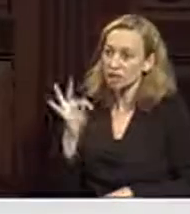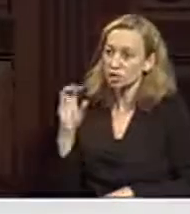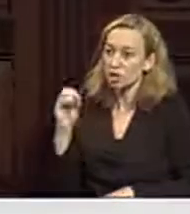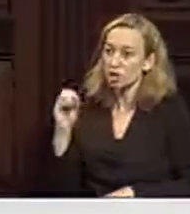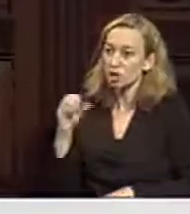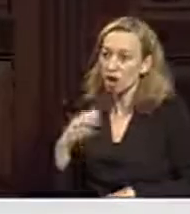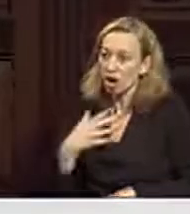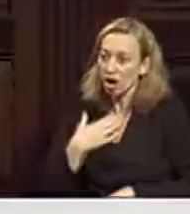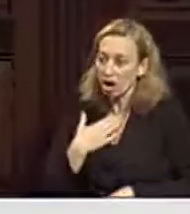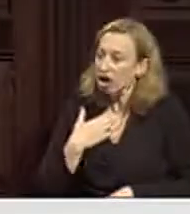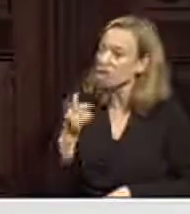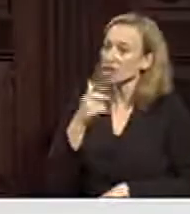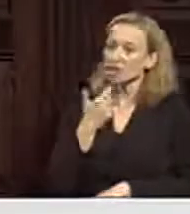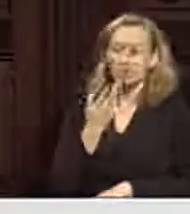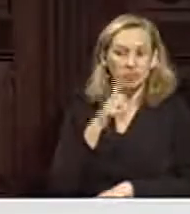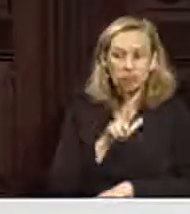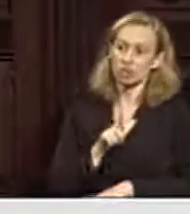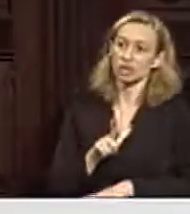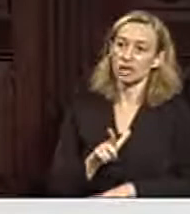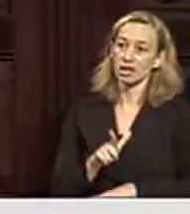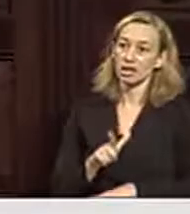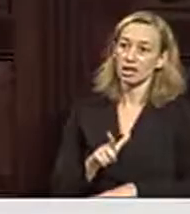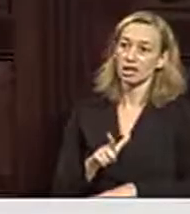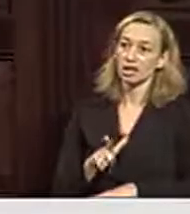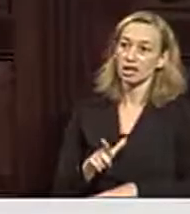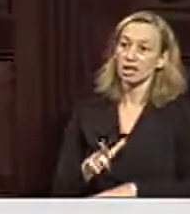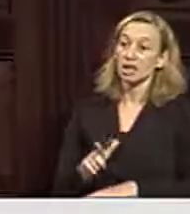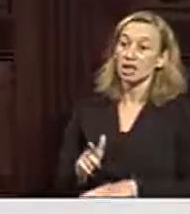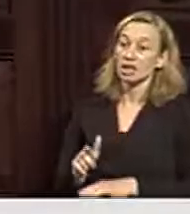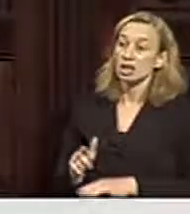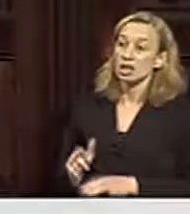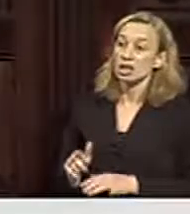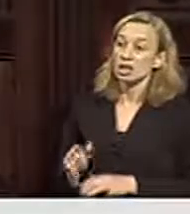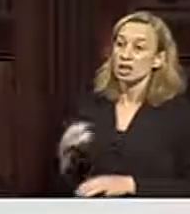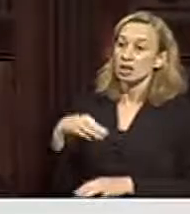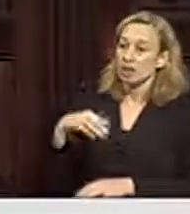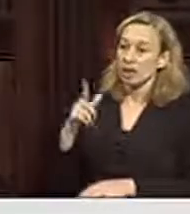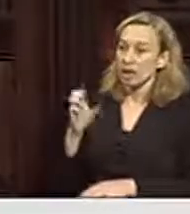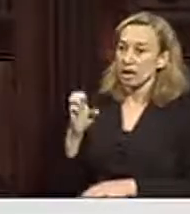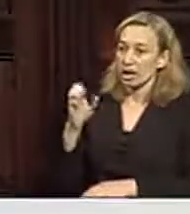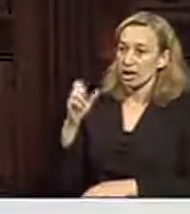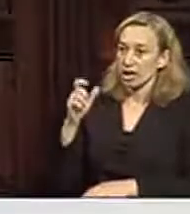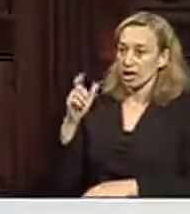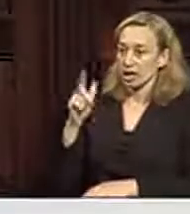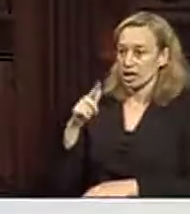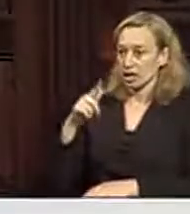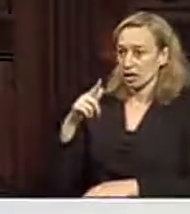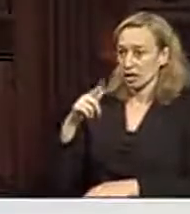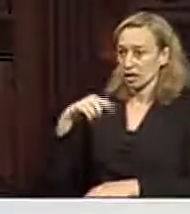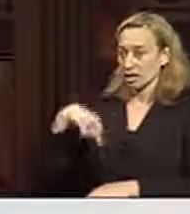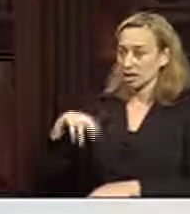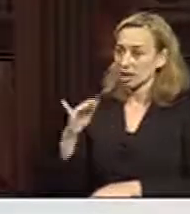para chegarem ao Brasil, para serem desenvolvidos dentro do Brasil, para